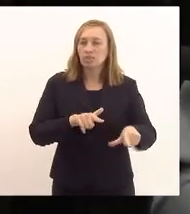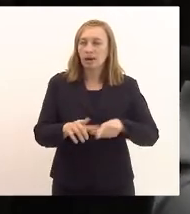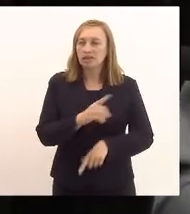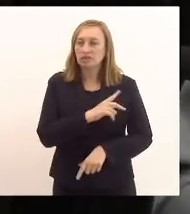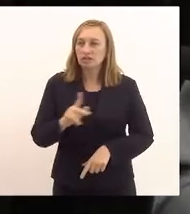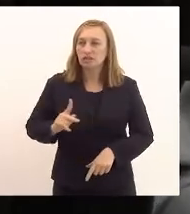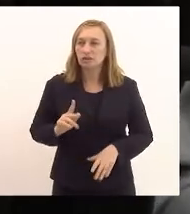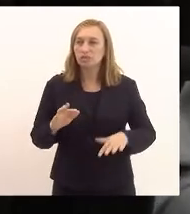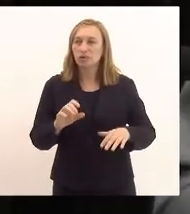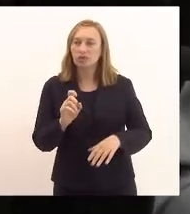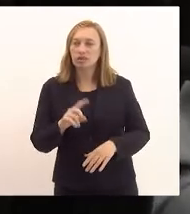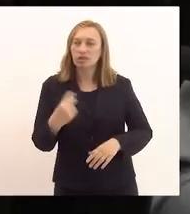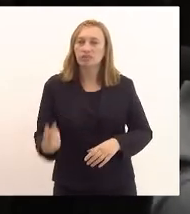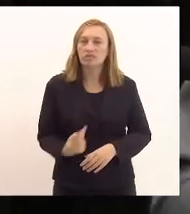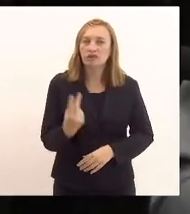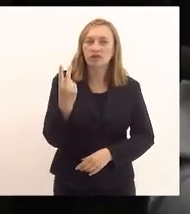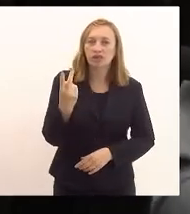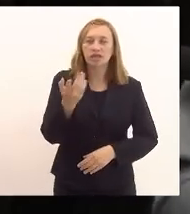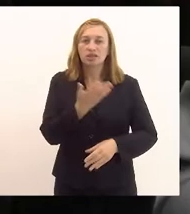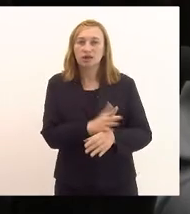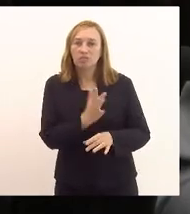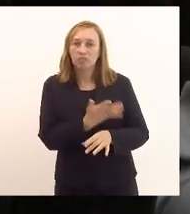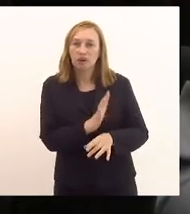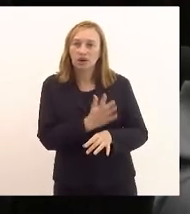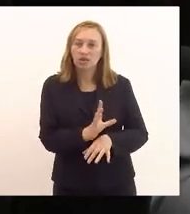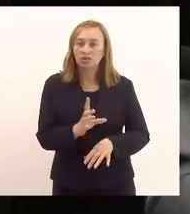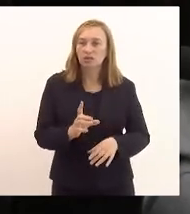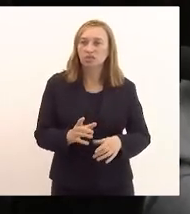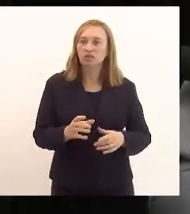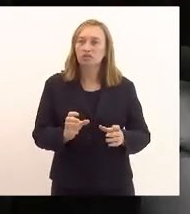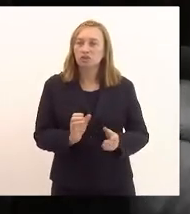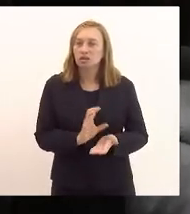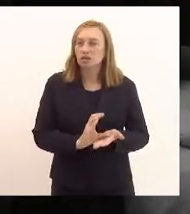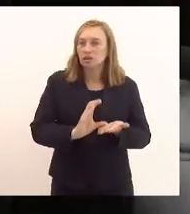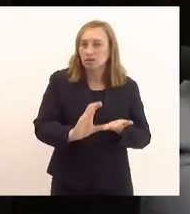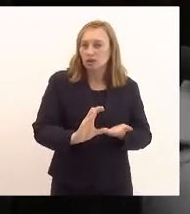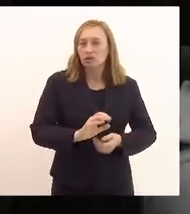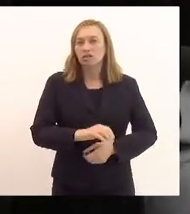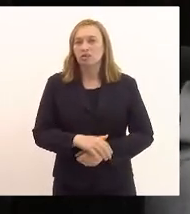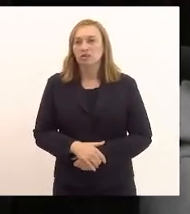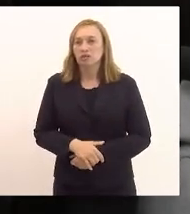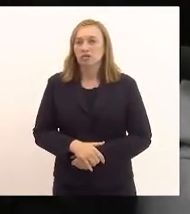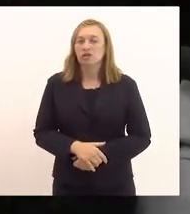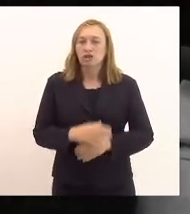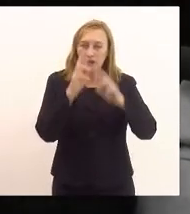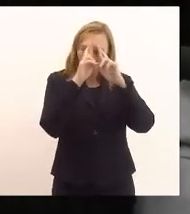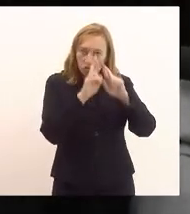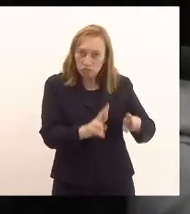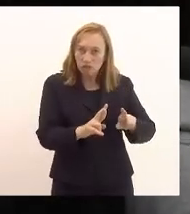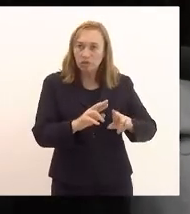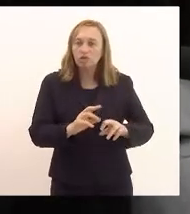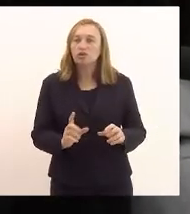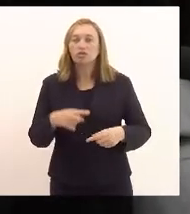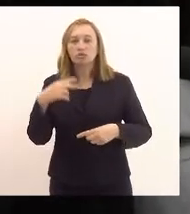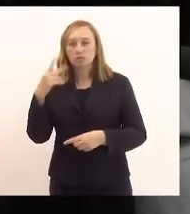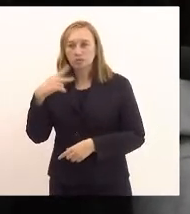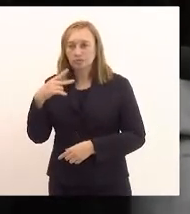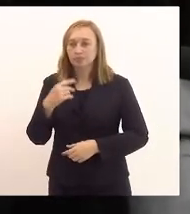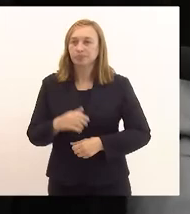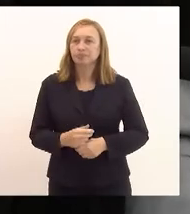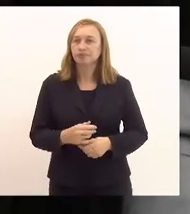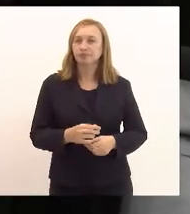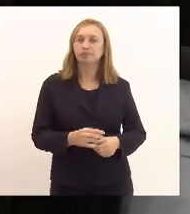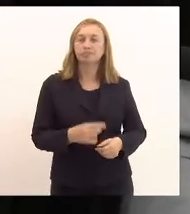Então deve ser valorizado na prática por dotação de recursos orçamentários respeito político que